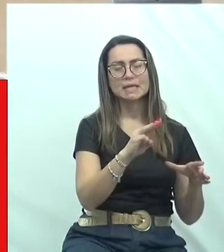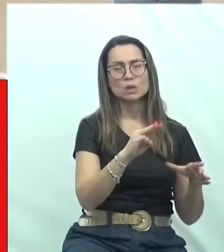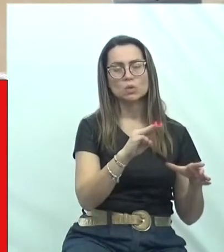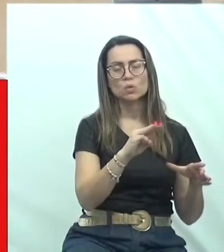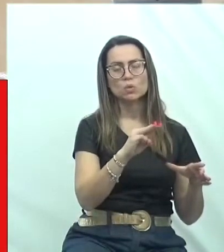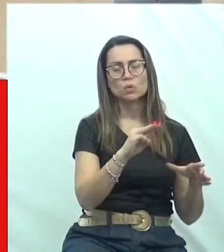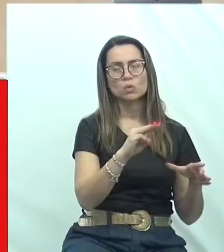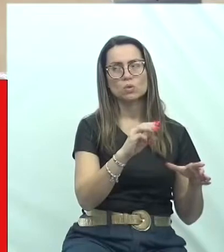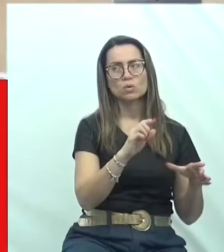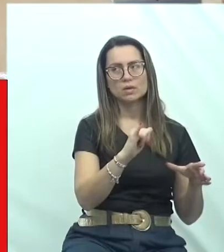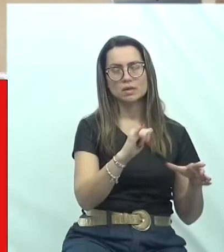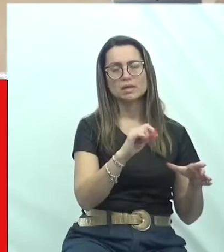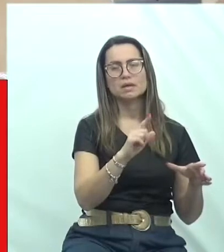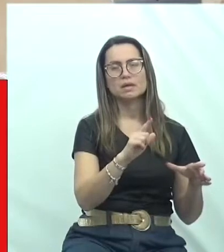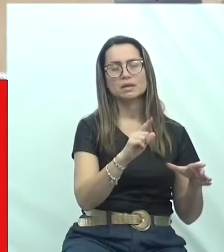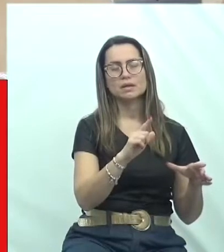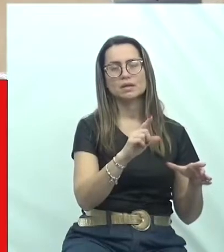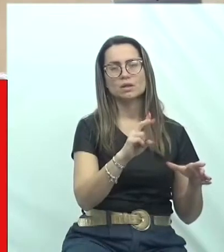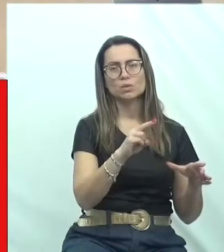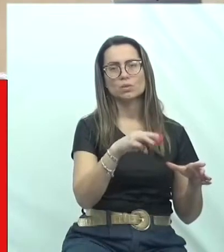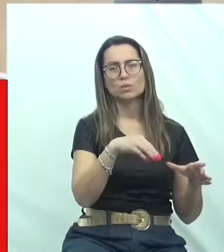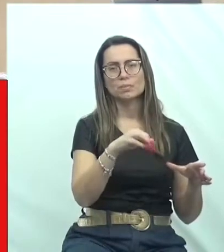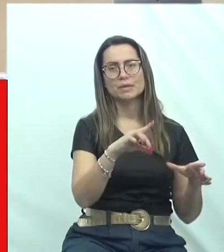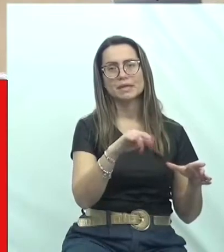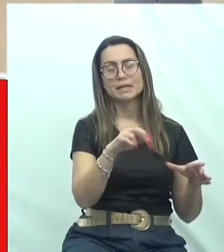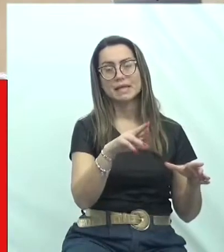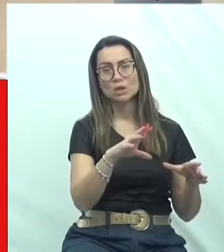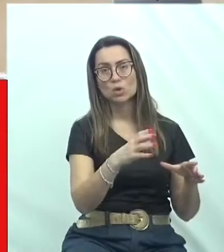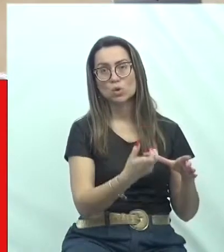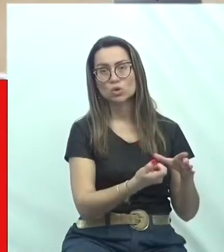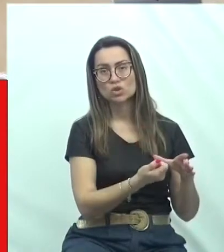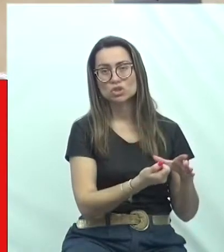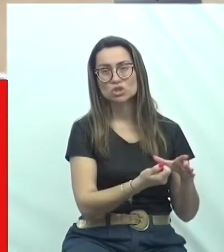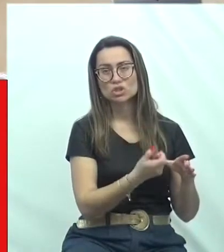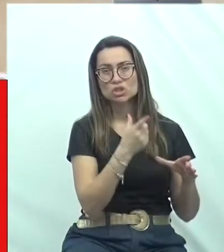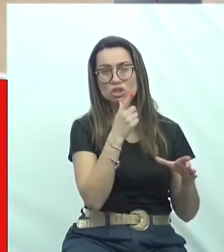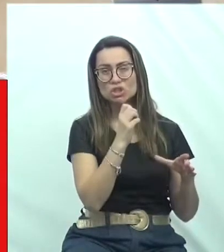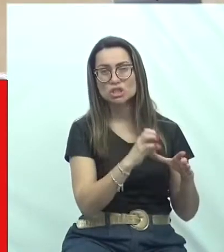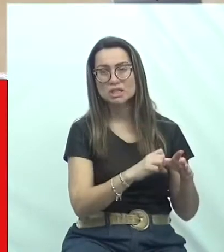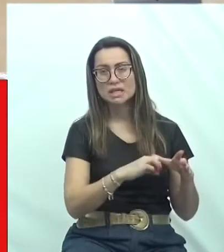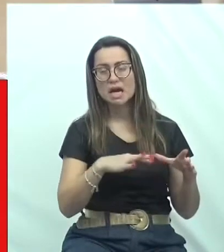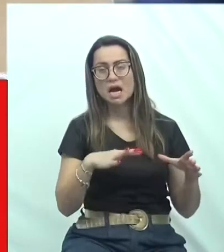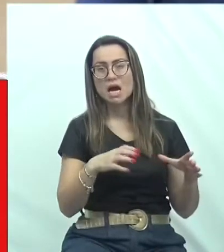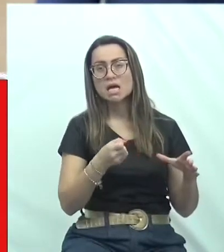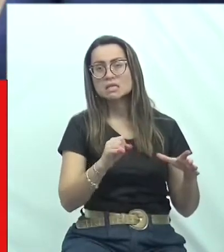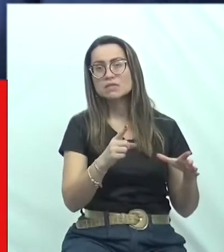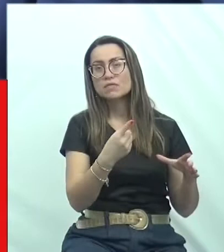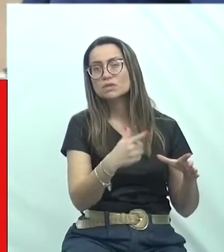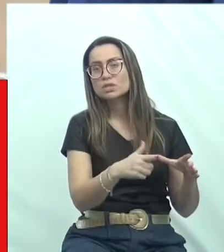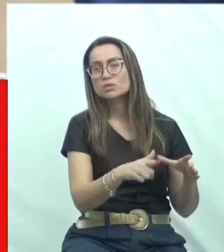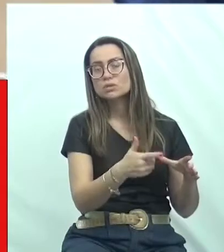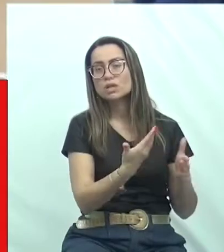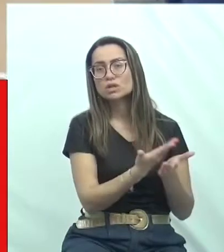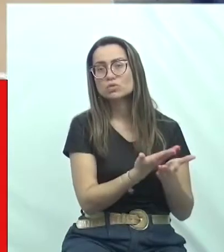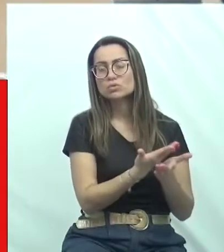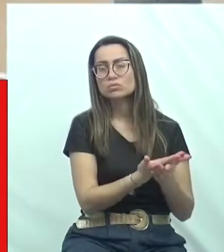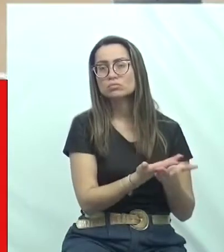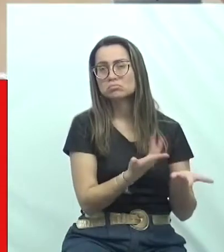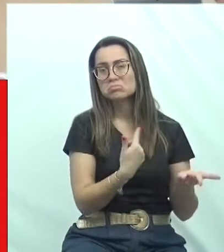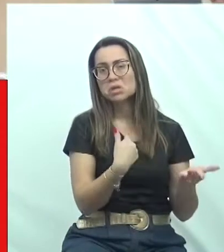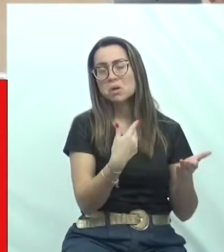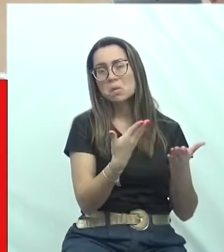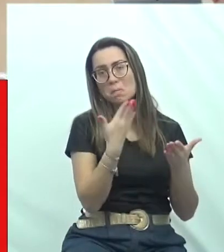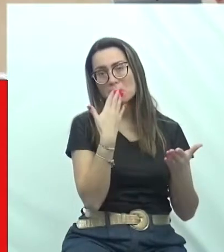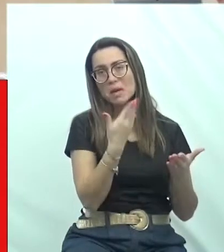não, né, essa questão da contaminação. Né? Se vocês não fizeram nenhum estudo, eu recomendo que vocês façam um estudo